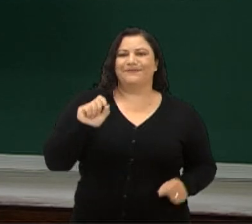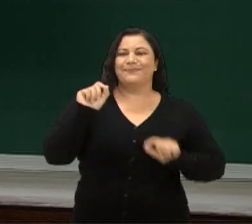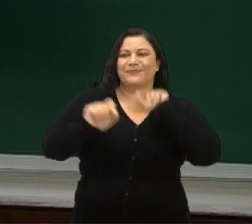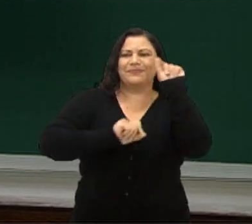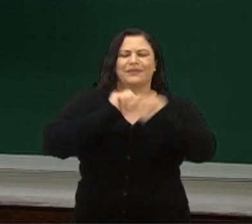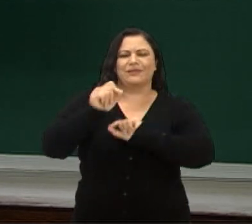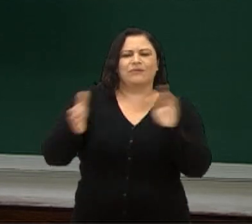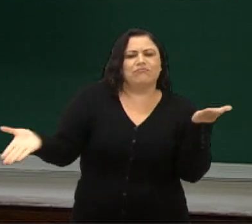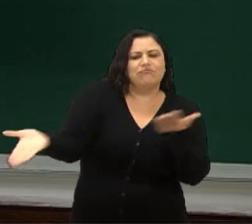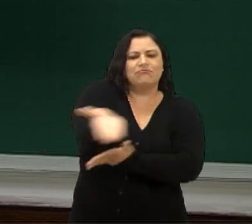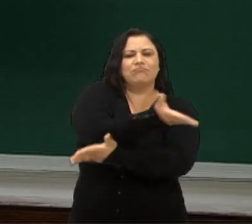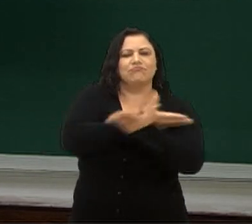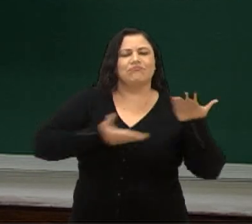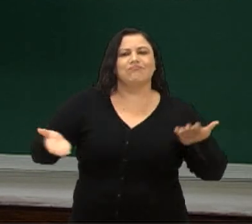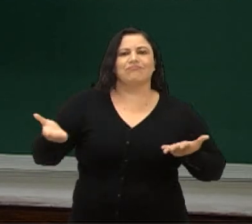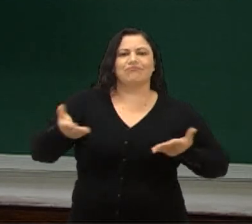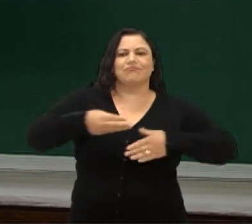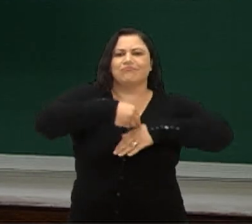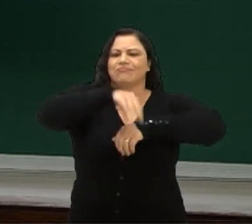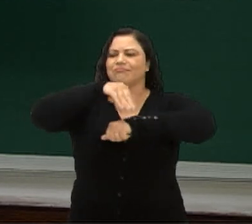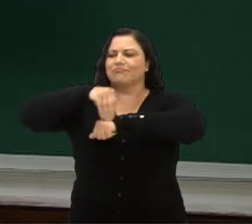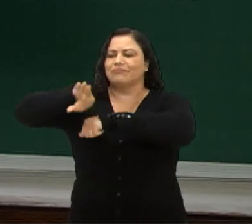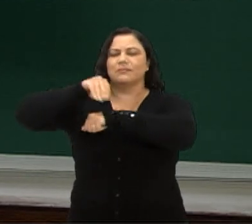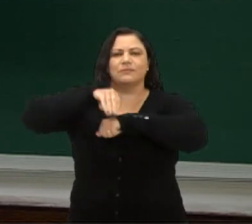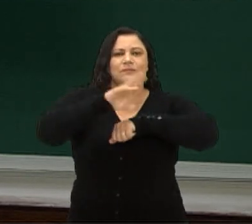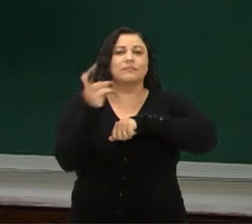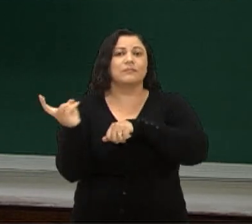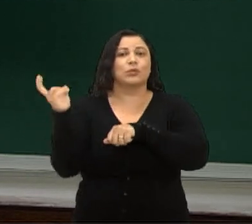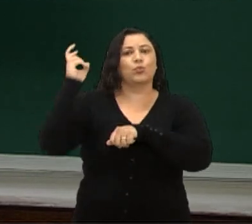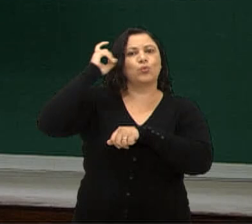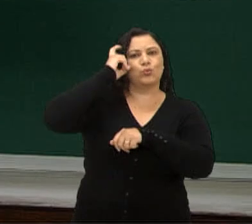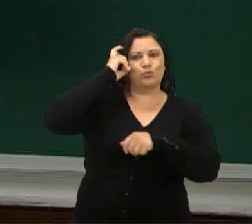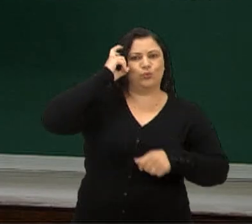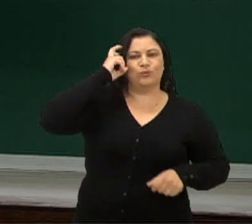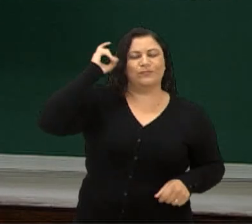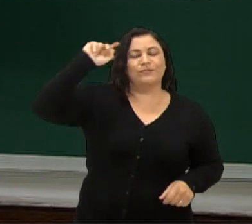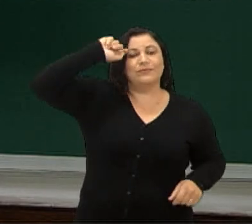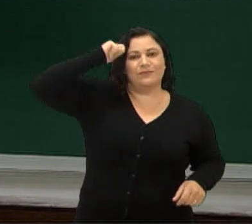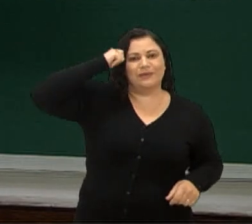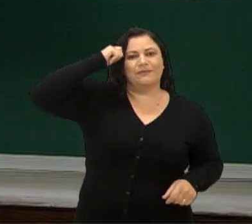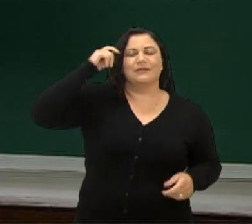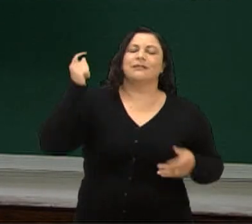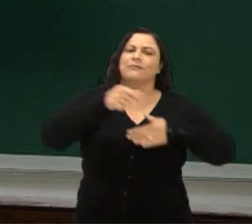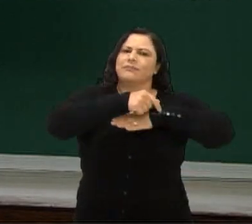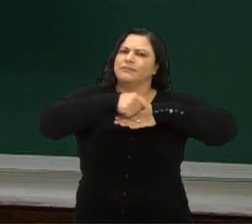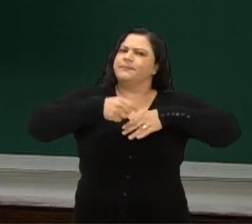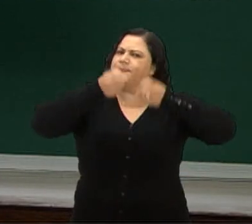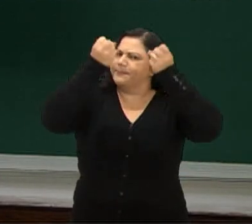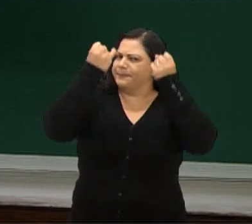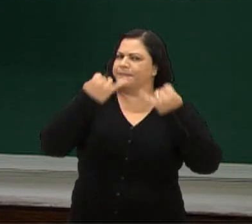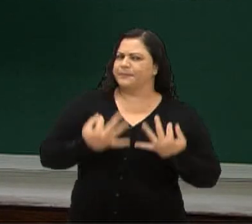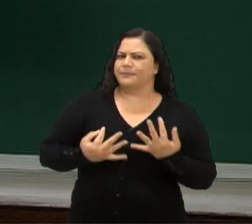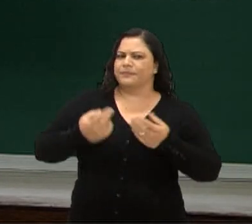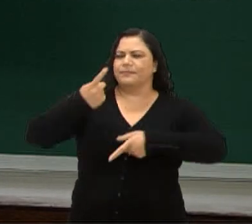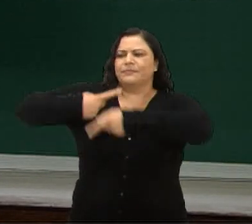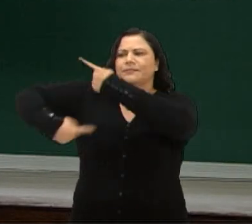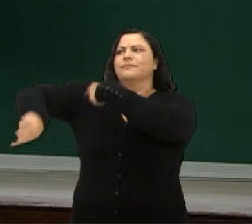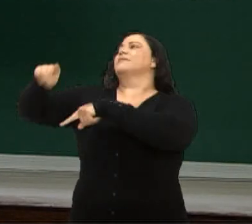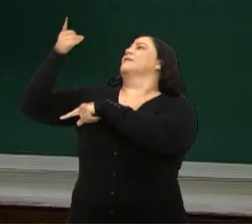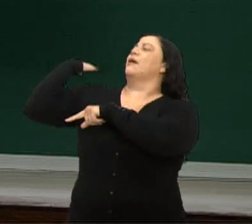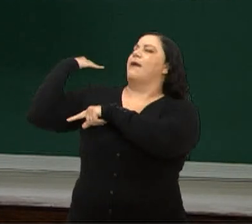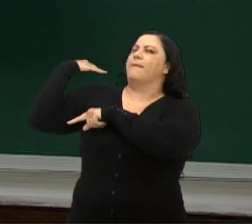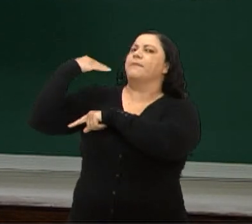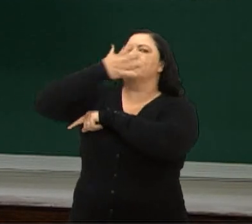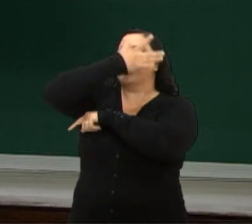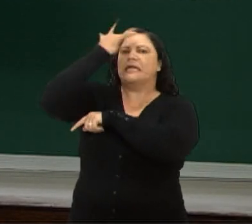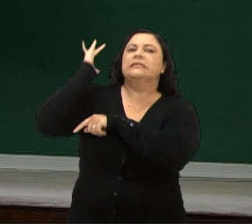cultura africana ali, certo? Então, o autor quis dizer, da ancestralidade até a modernidade, toda essa